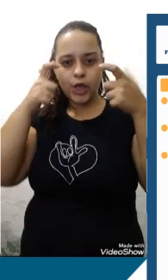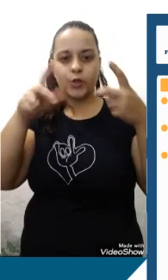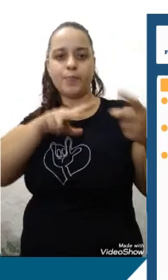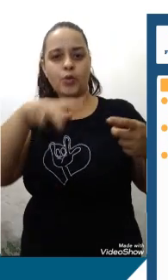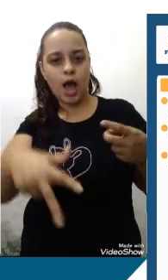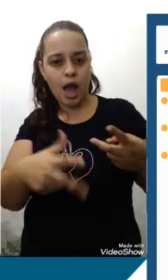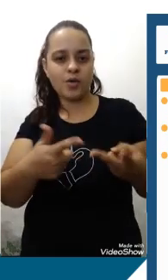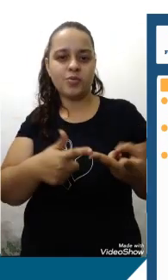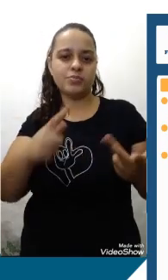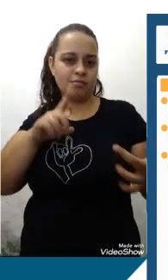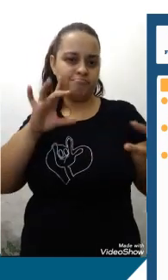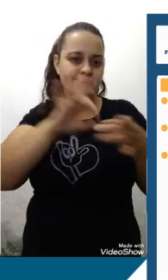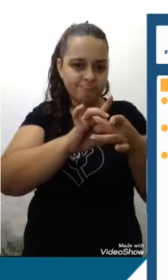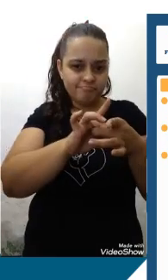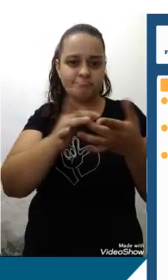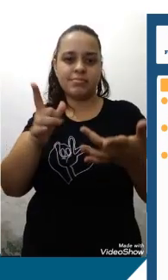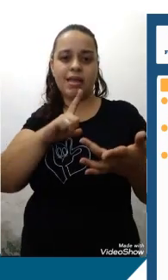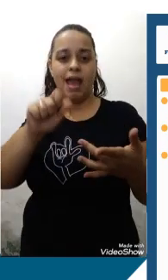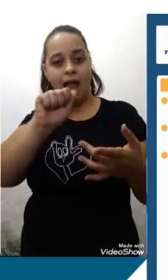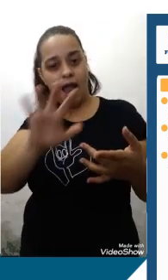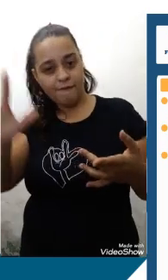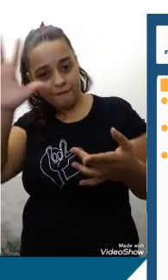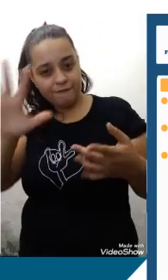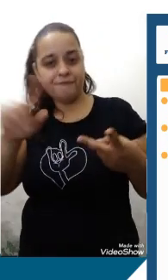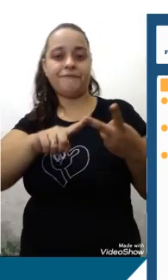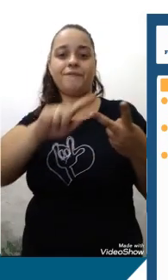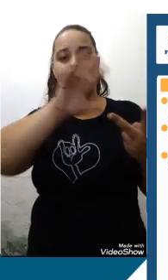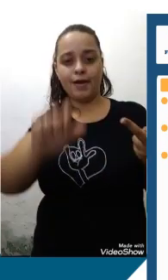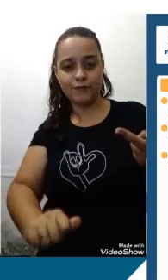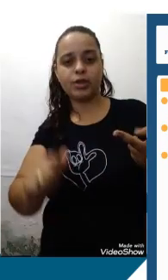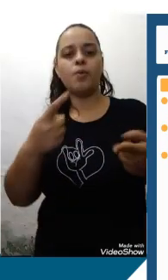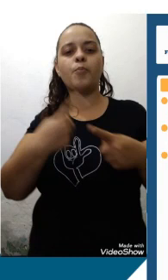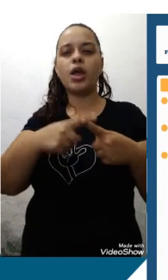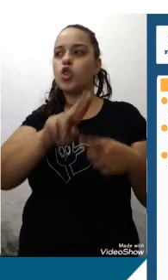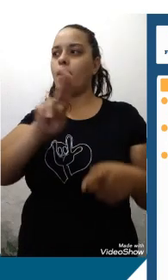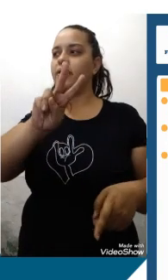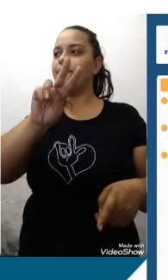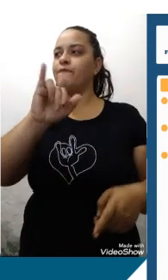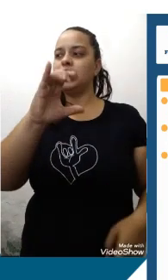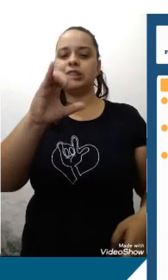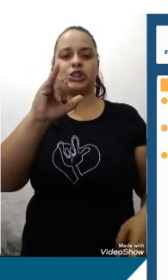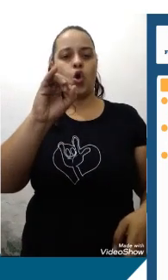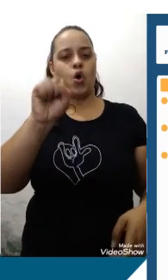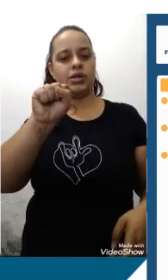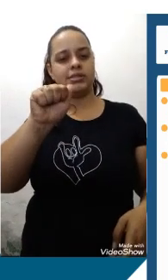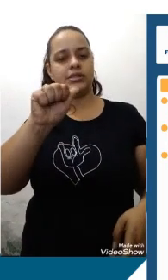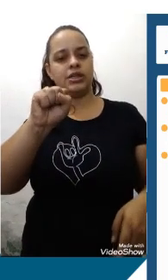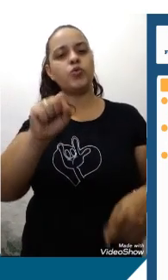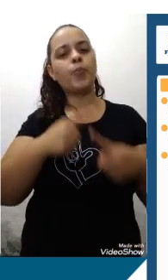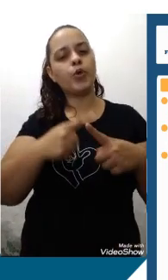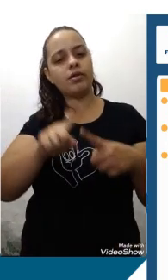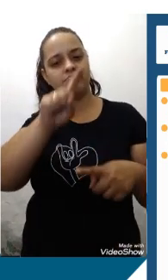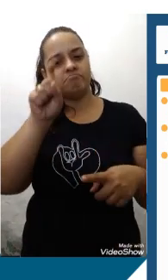relação entre esses pontos? Por que será que as terras de África e de Ásia são caracterizadas como viciosas nesse momento? Vamos avançar para o